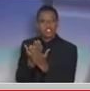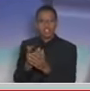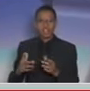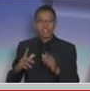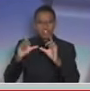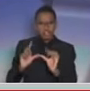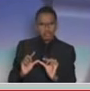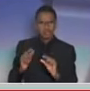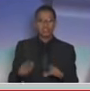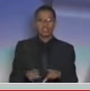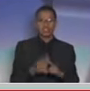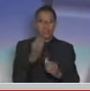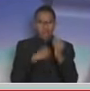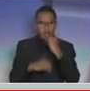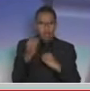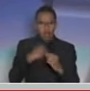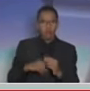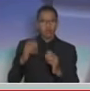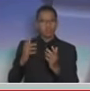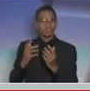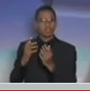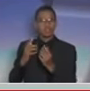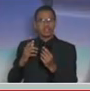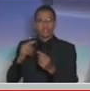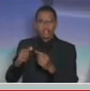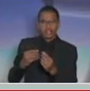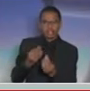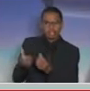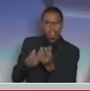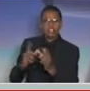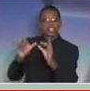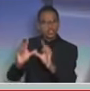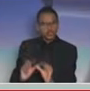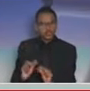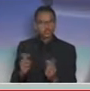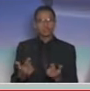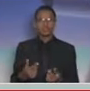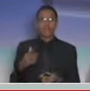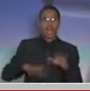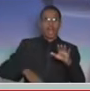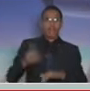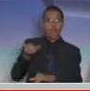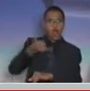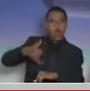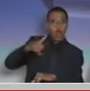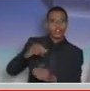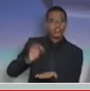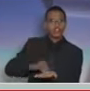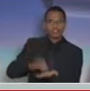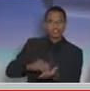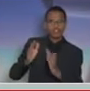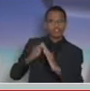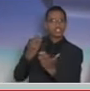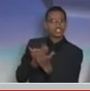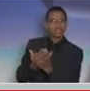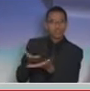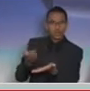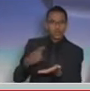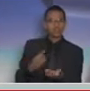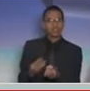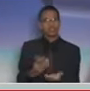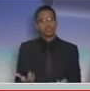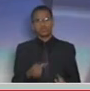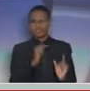faltando, seu presidente, até óleo nas escolas municipais, até óleo. Então, esse é o prefeito Dória, que